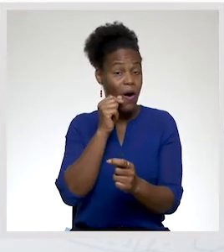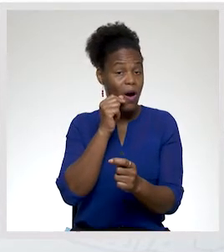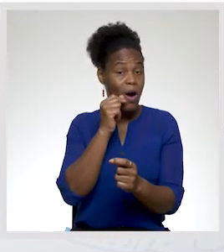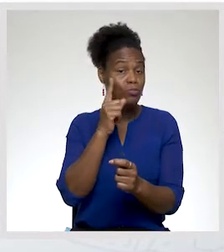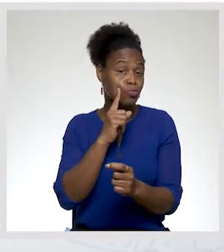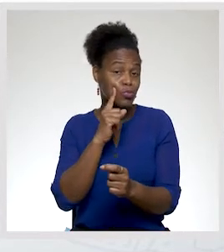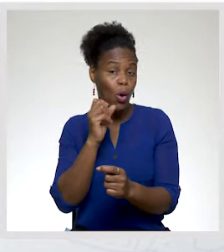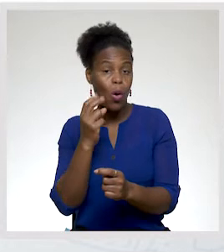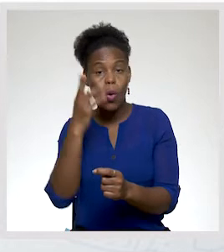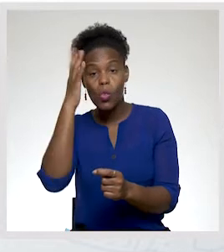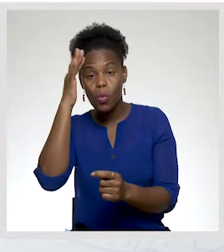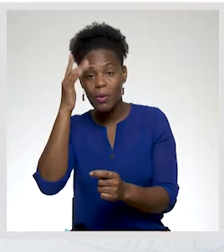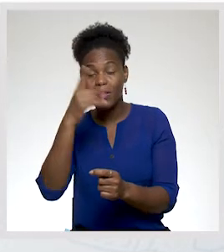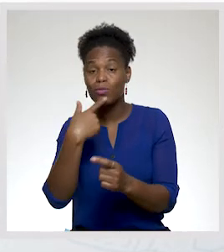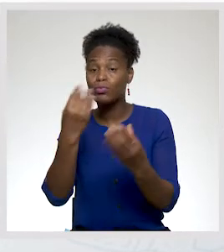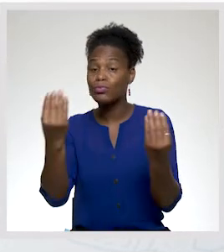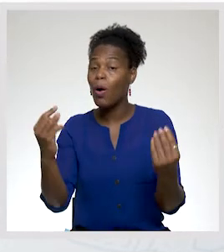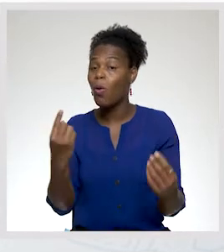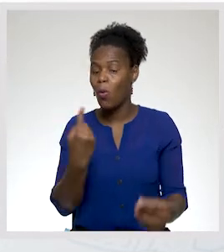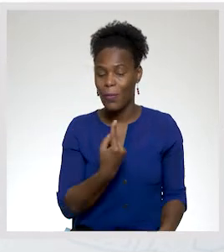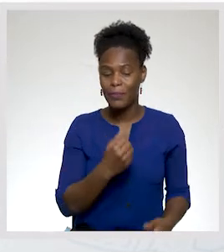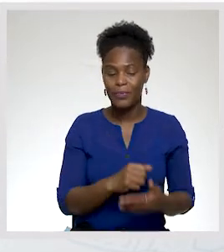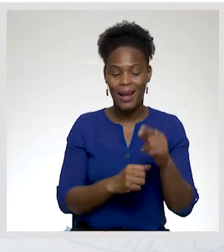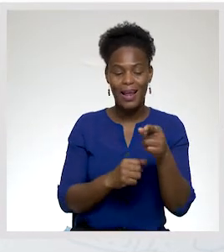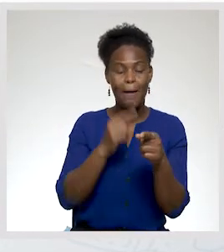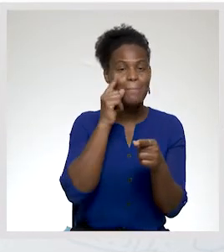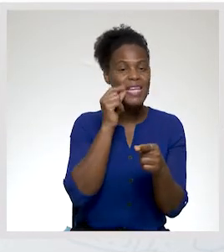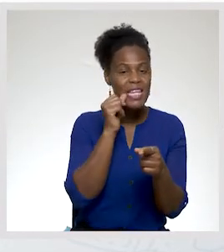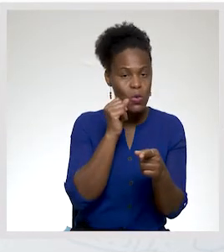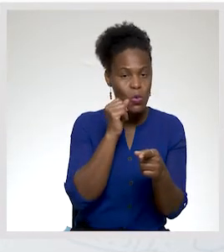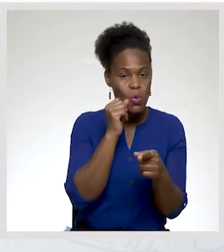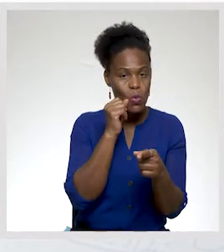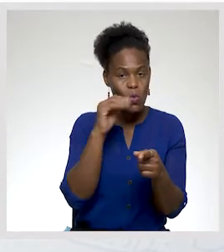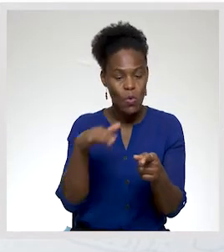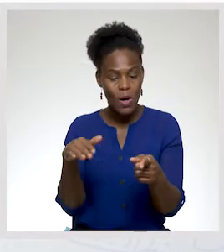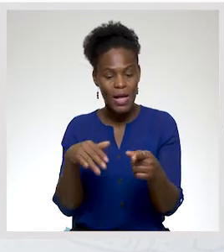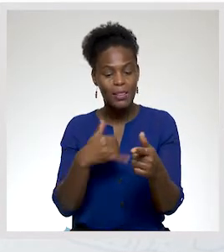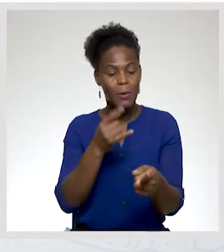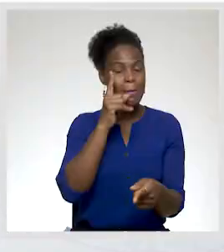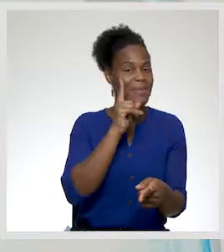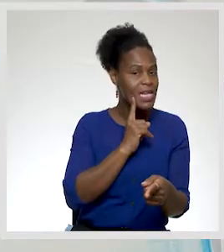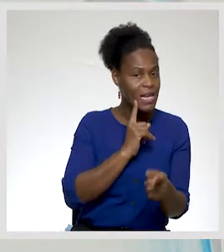número. Estão a ver? Menino e menina.